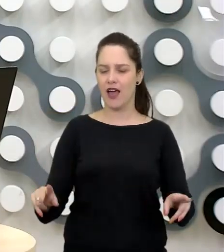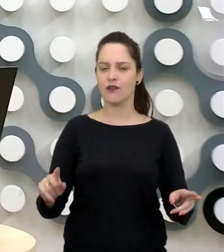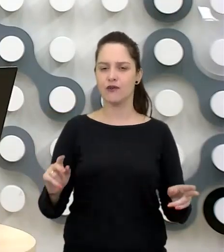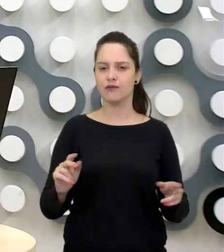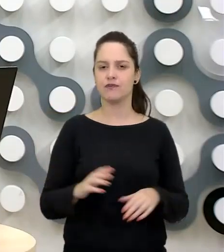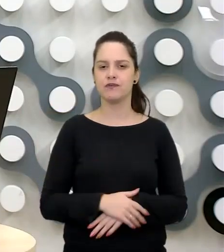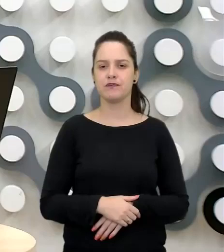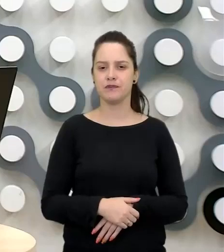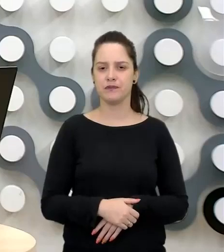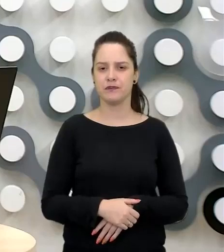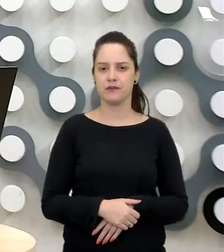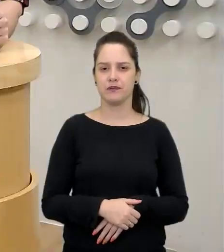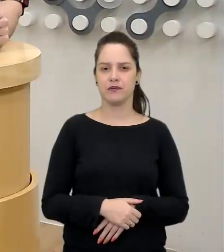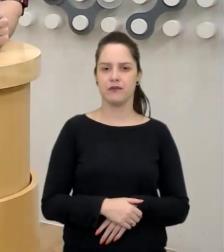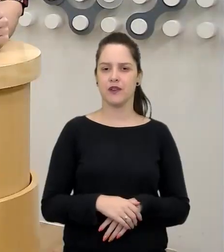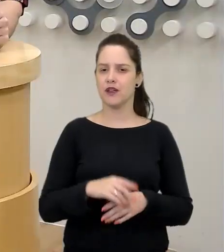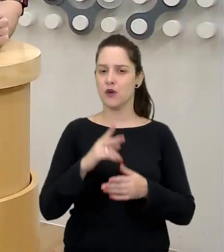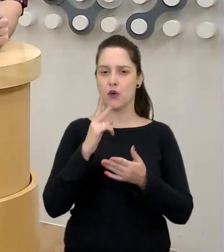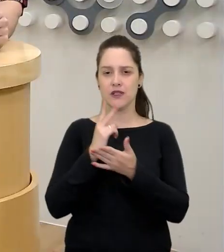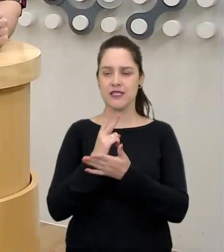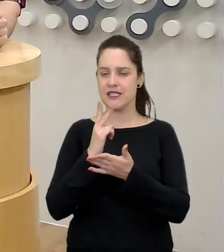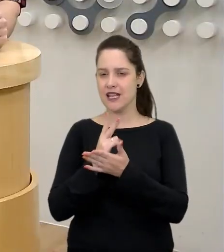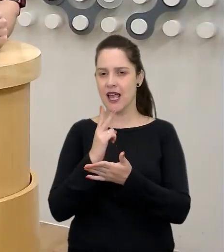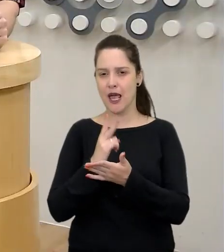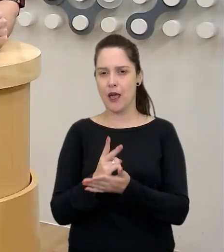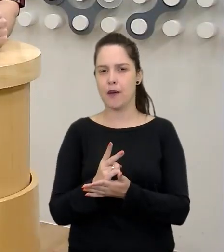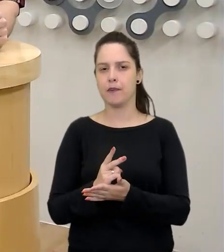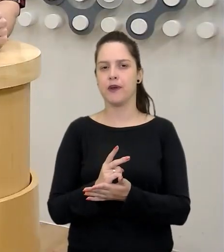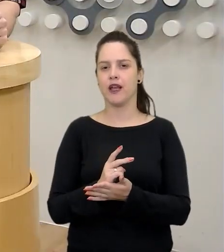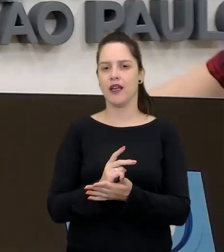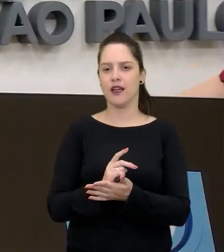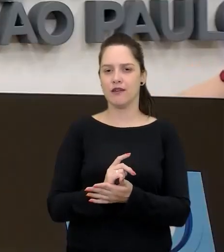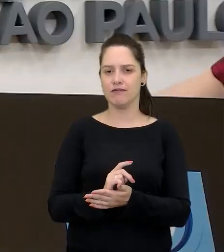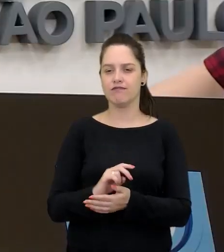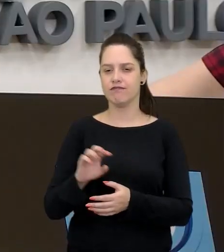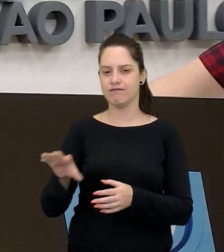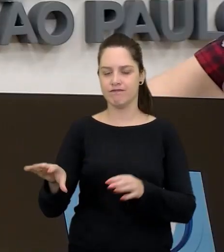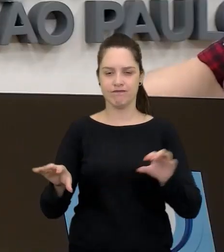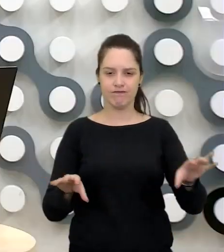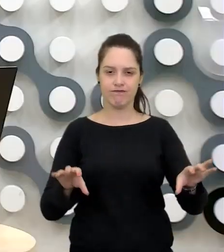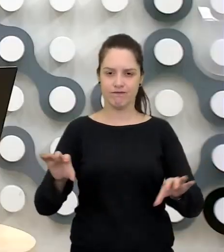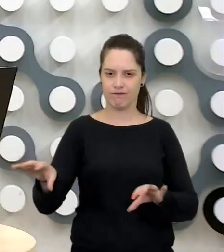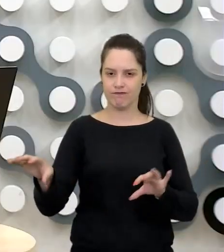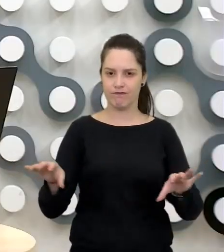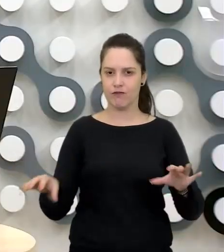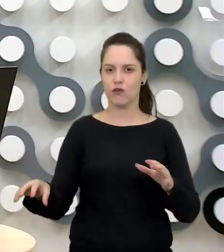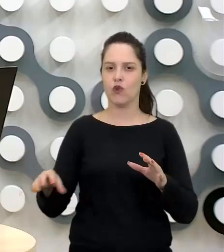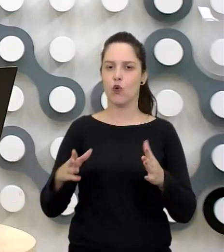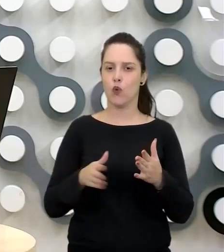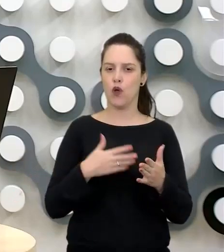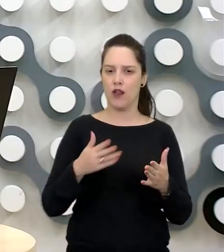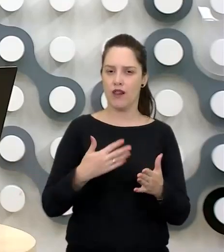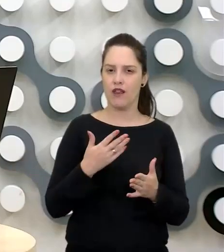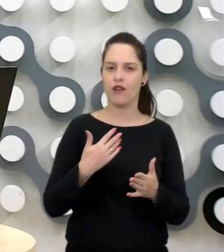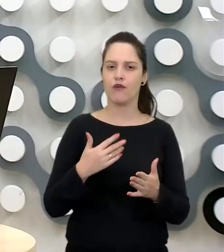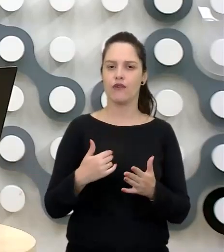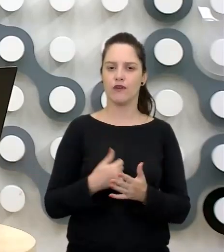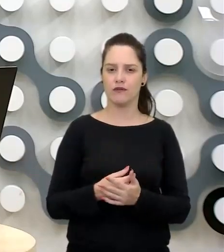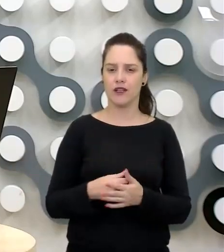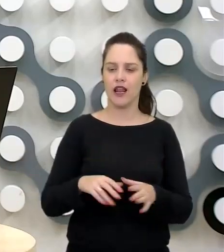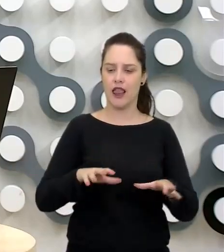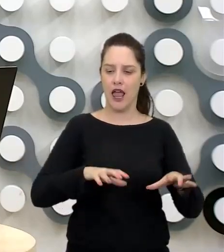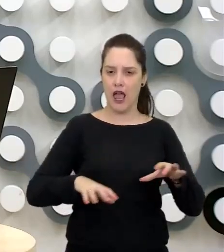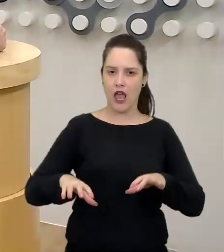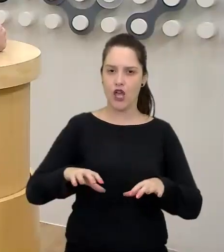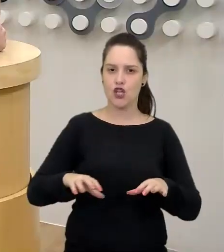Então, os contos sempre eram Boitatá, era tudo ali dos mitos ou das lendas da região,